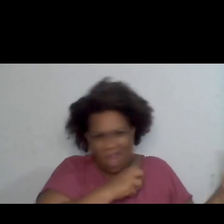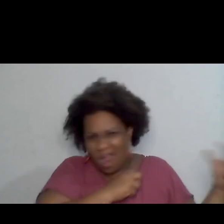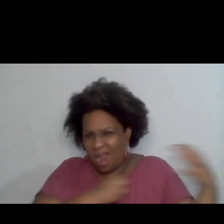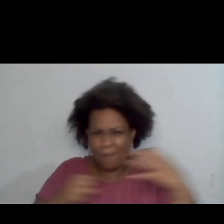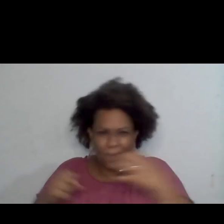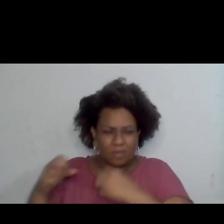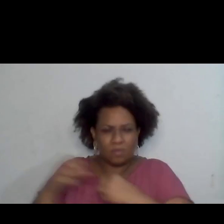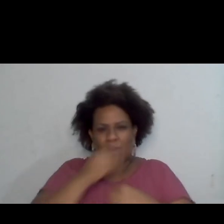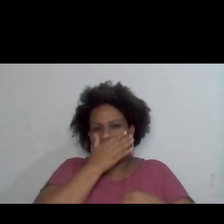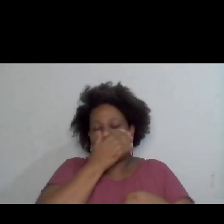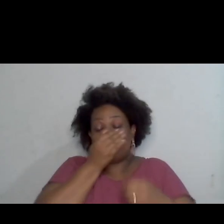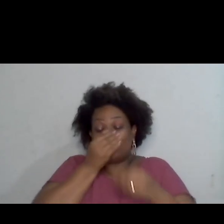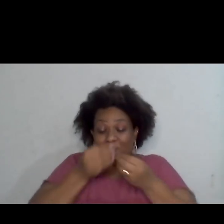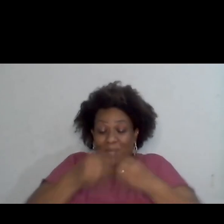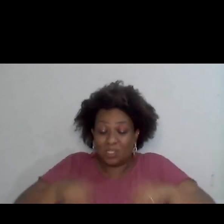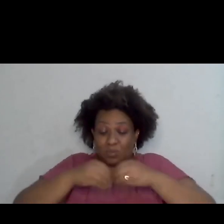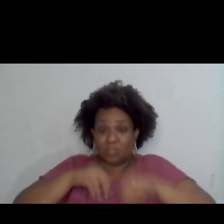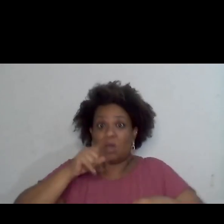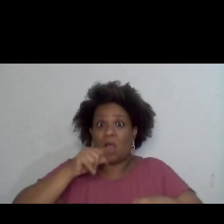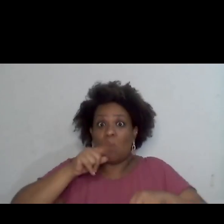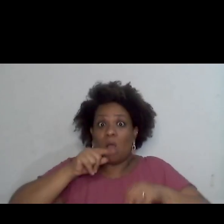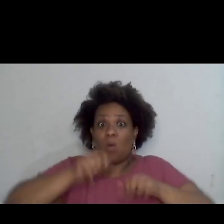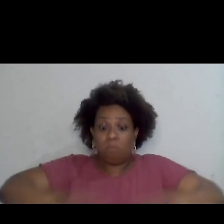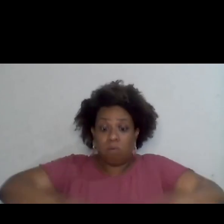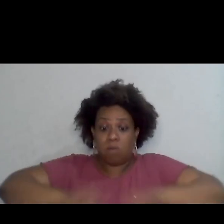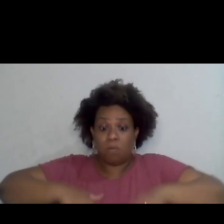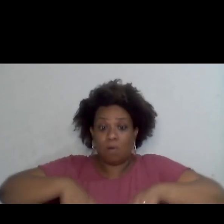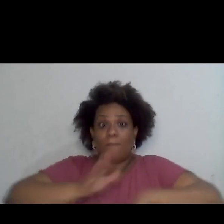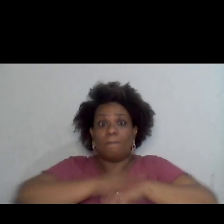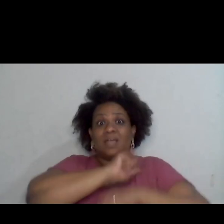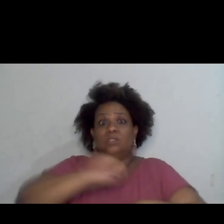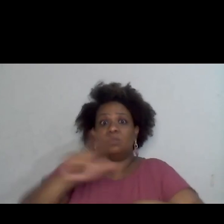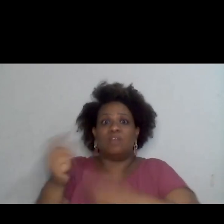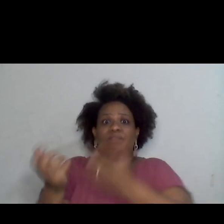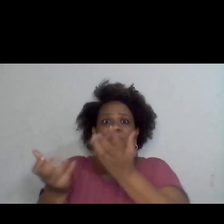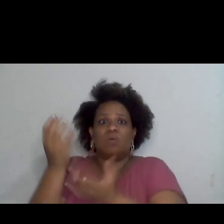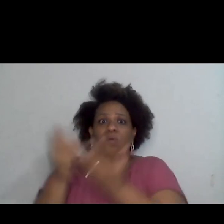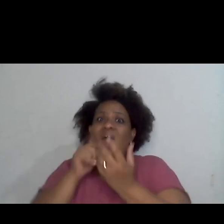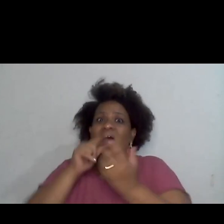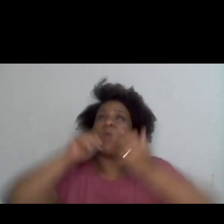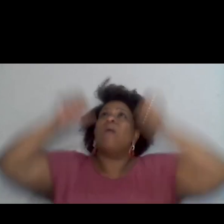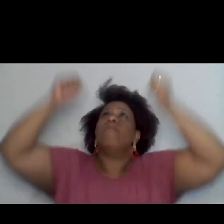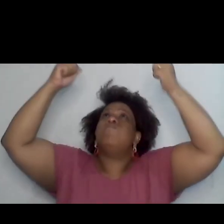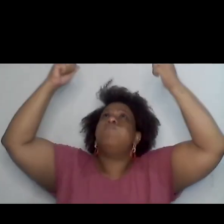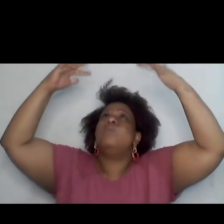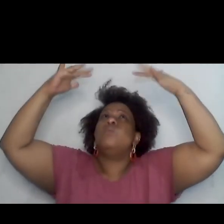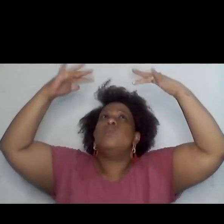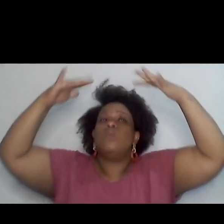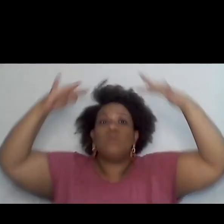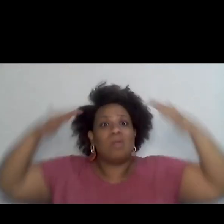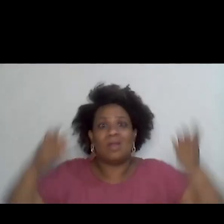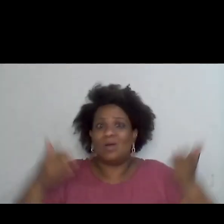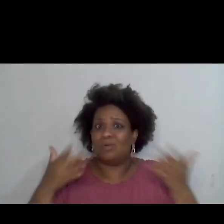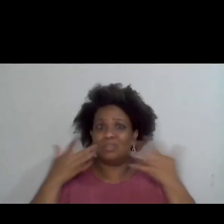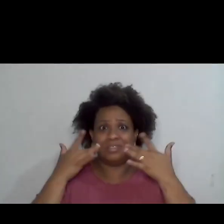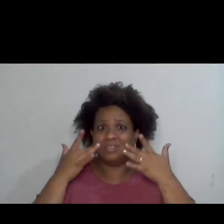gente teve foi água, mais do que fogo, porque a água prejudicou totalmente o forro. Então, hoje, o Teatro Castro Alves, a sala principal,